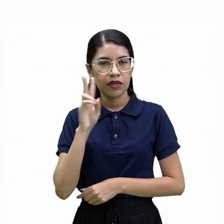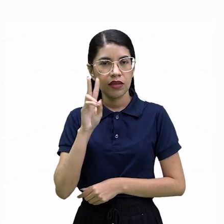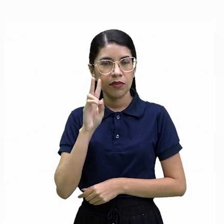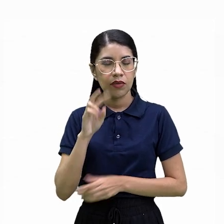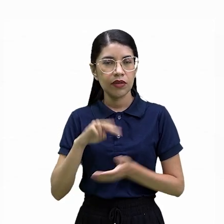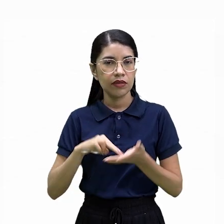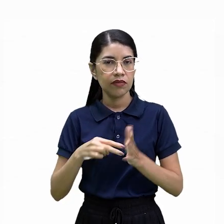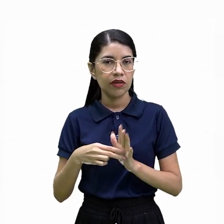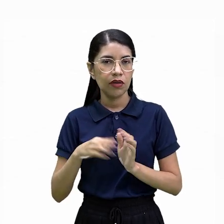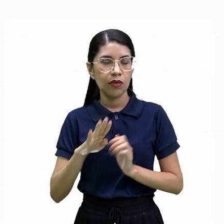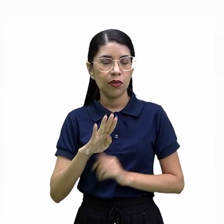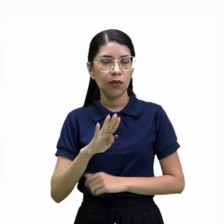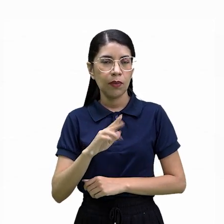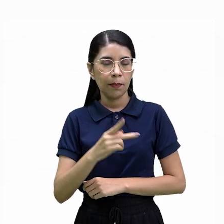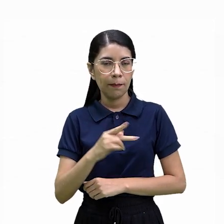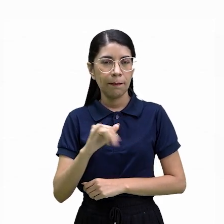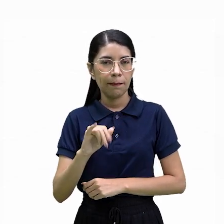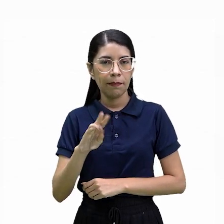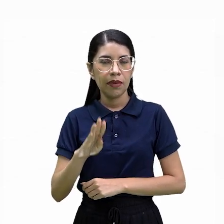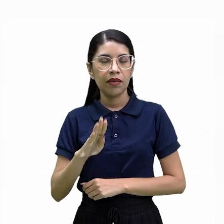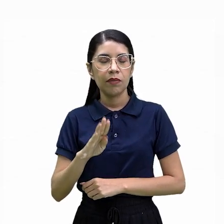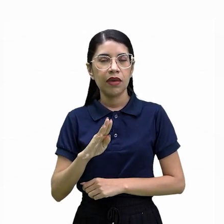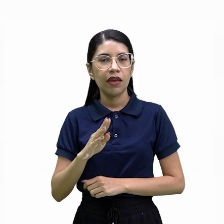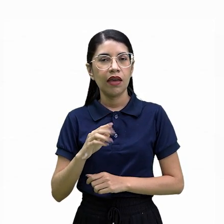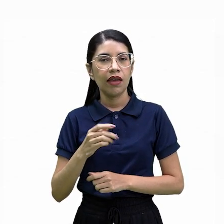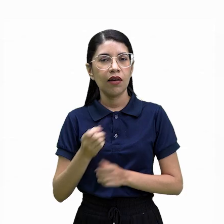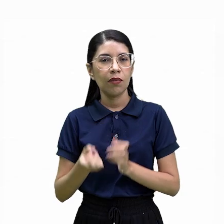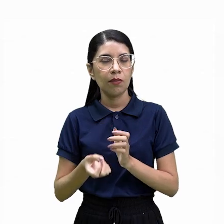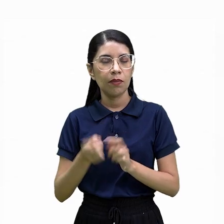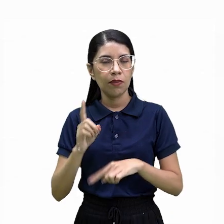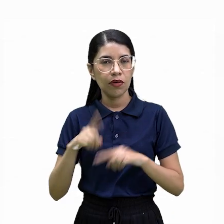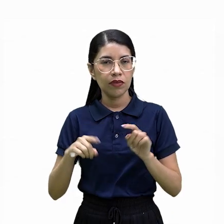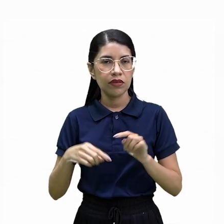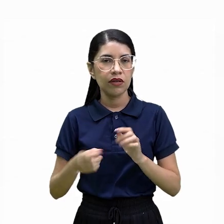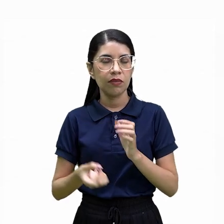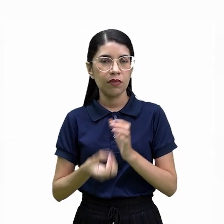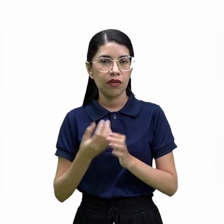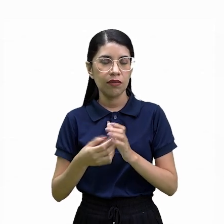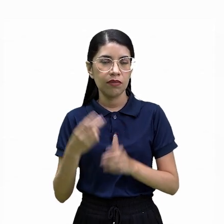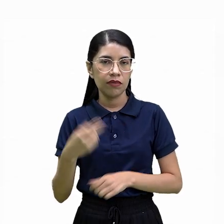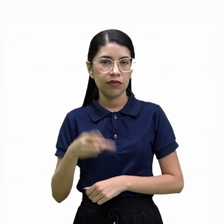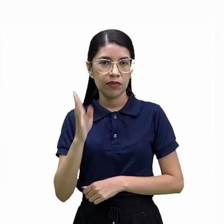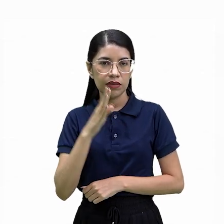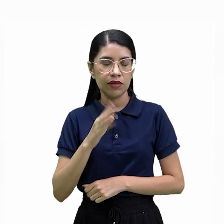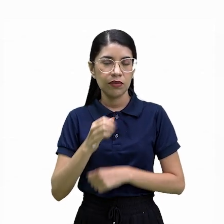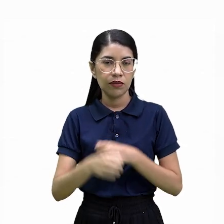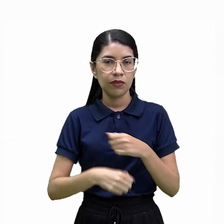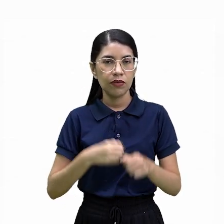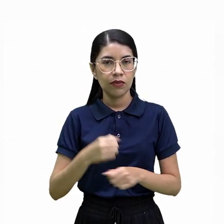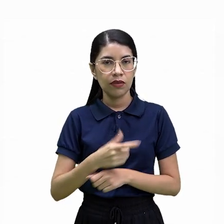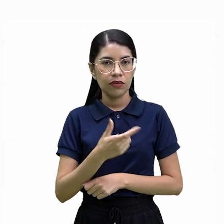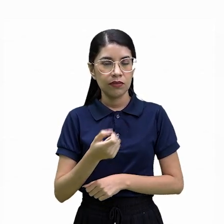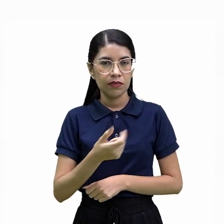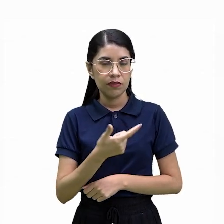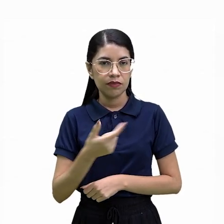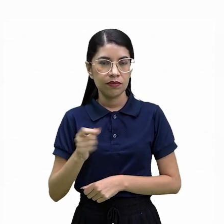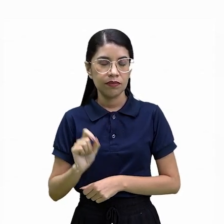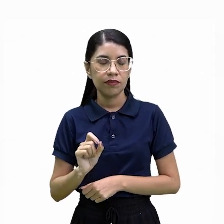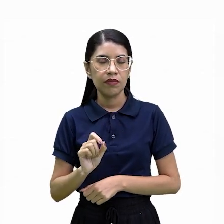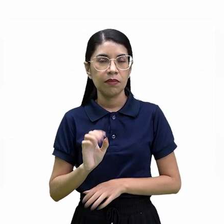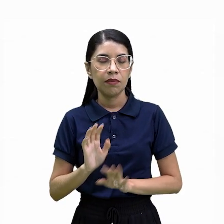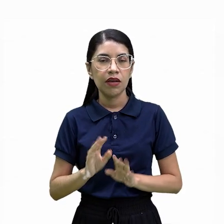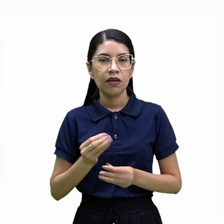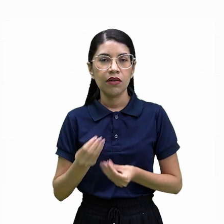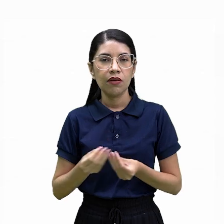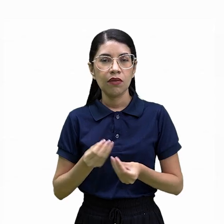o que é o PIB é o Produto Interno Bruto, tá bom? E aqui foi no ano de 2020. Então,